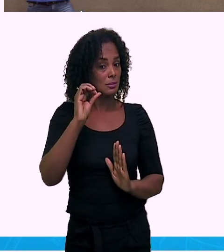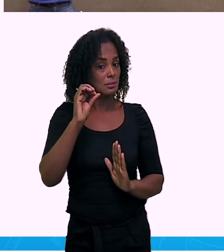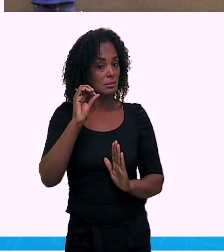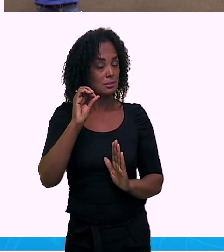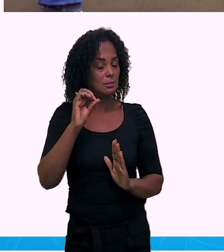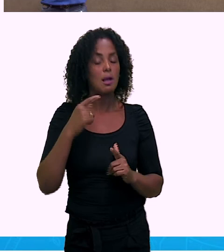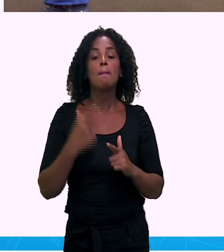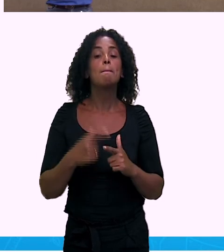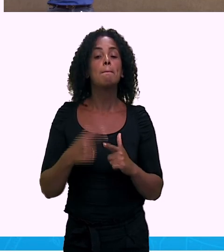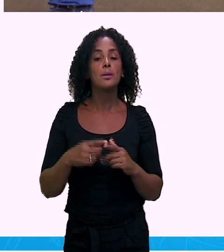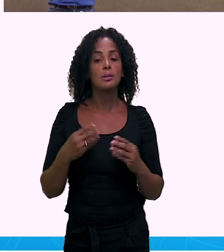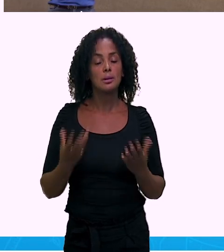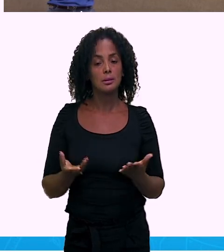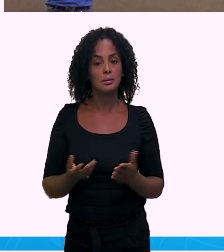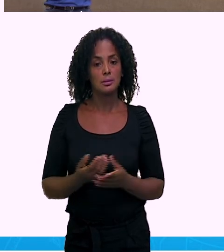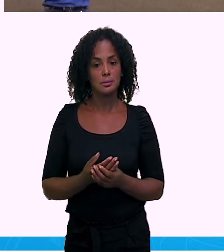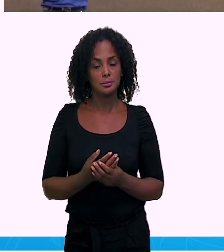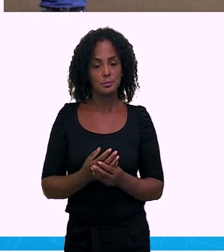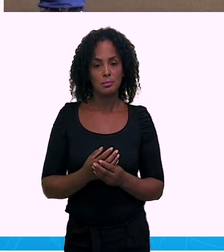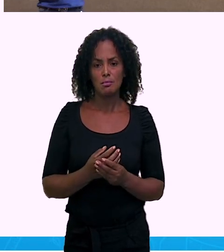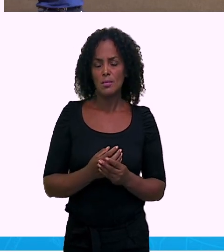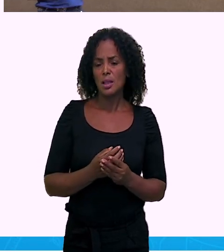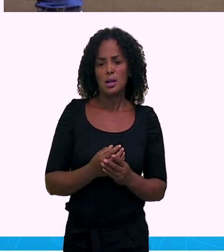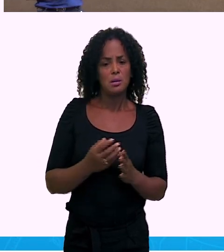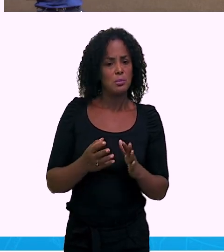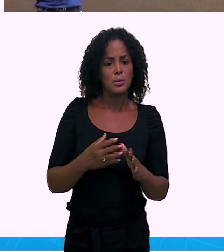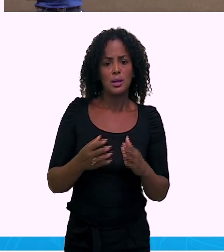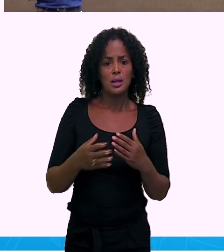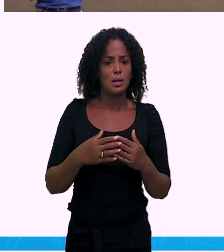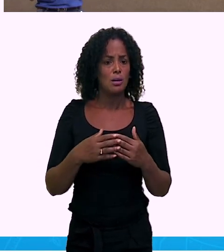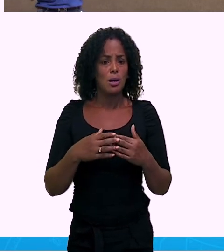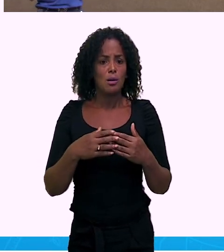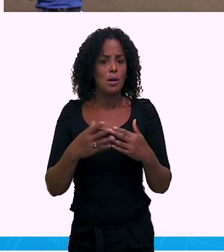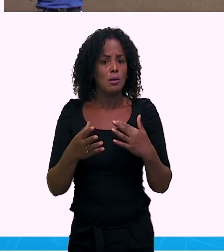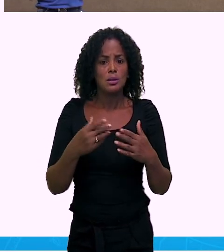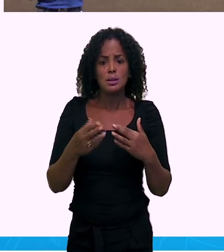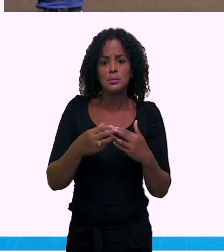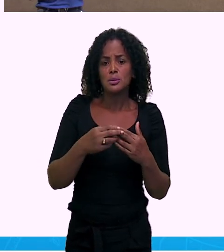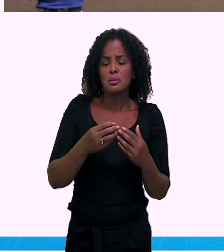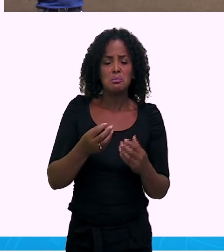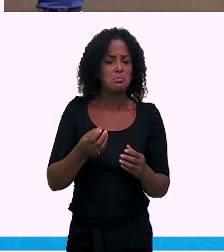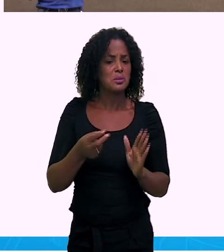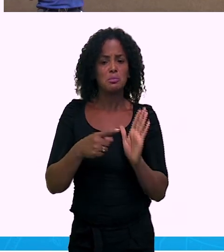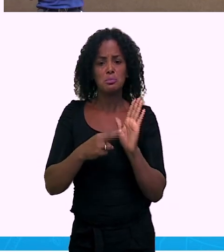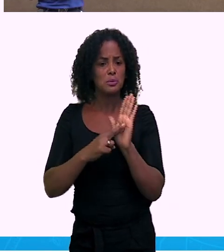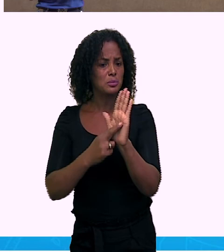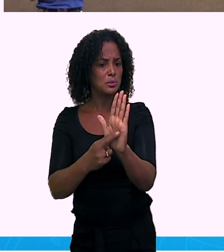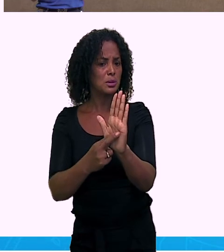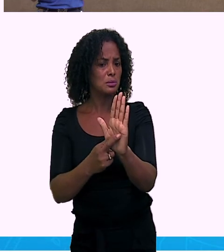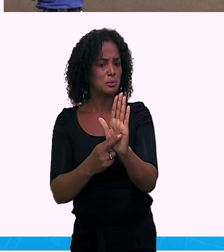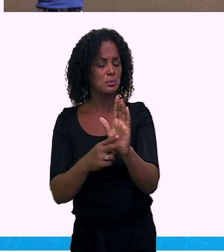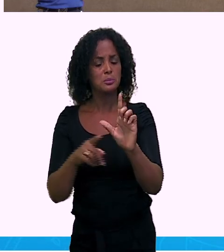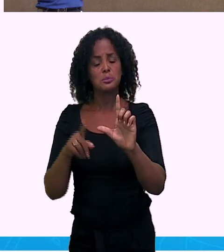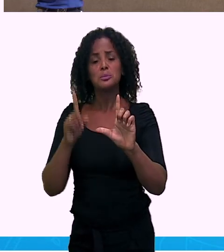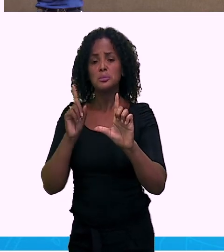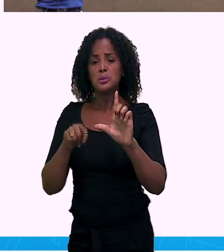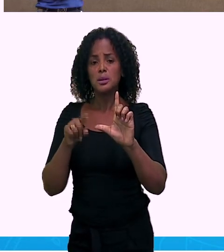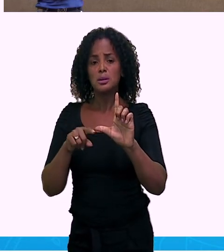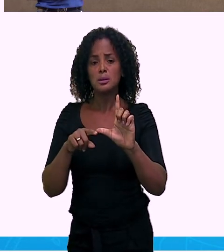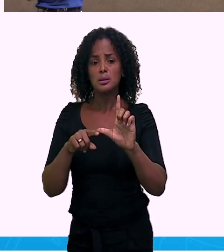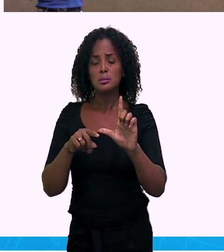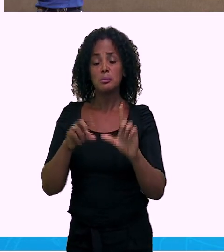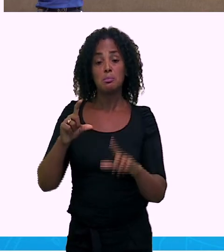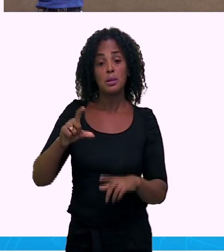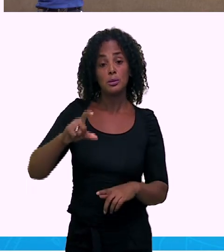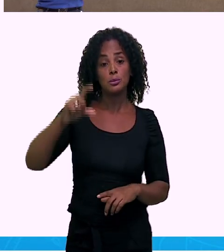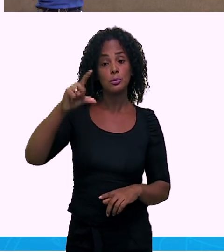disso? Os algarismos romanos são representados por letras maiúsculas num total de 7